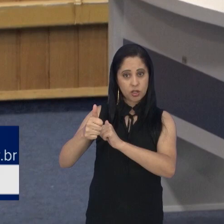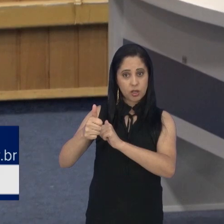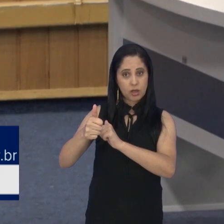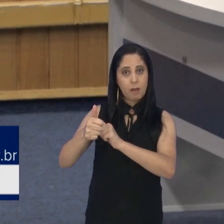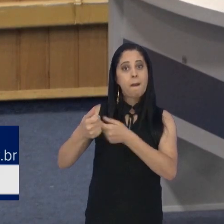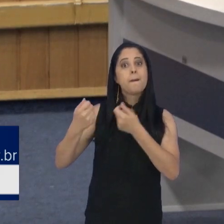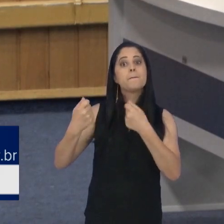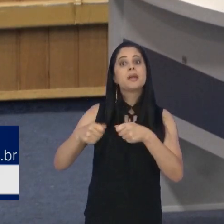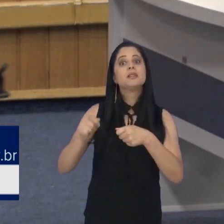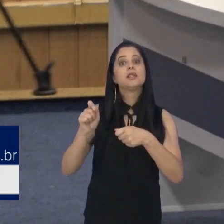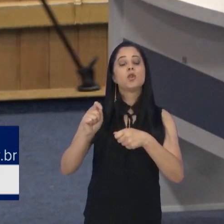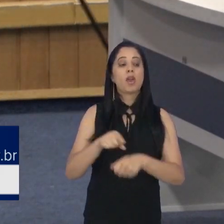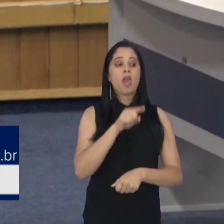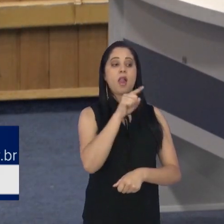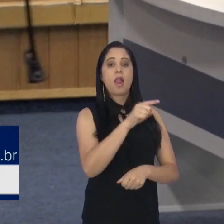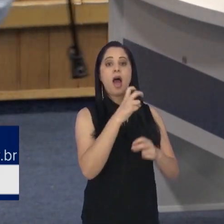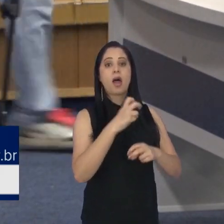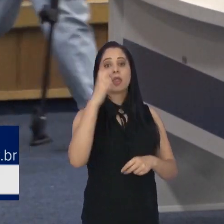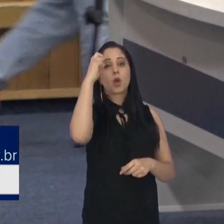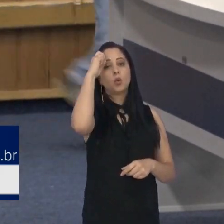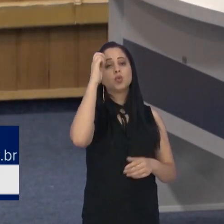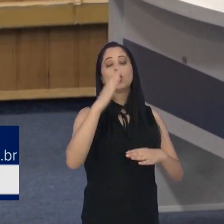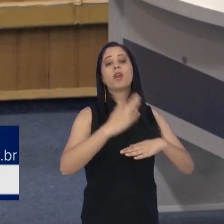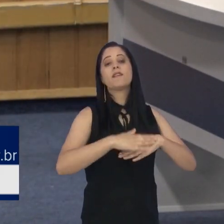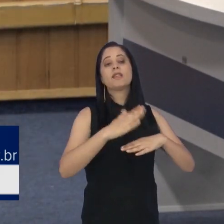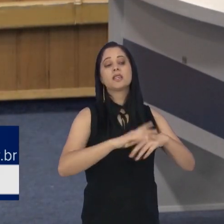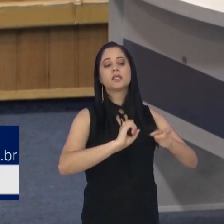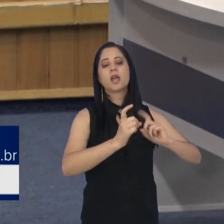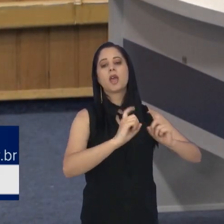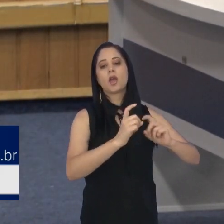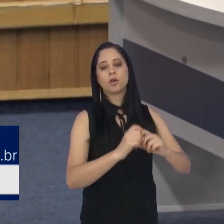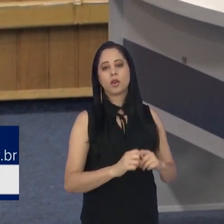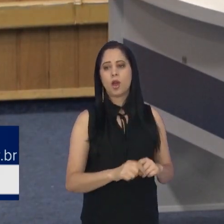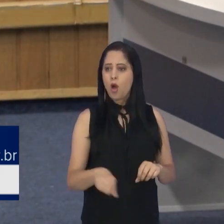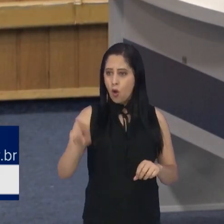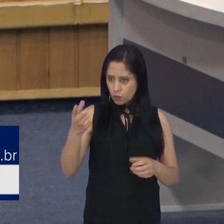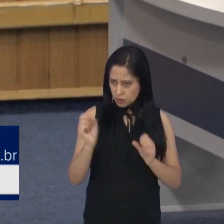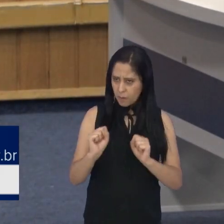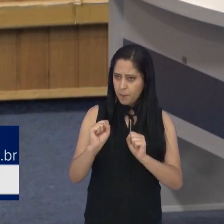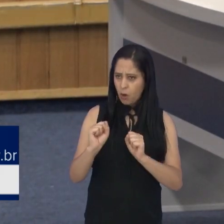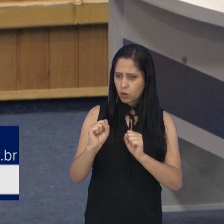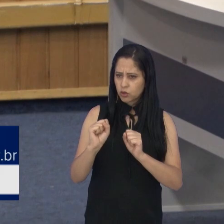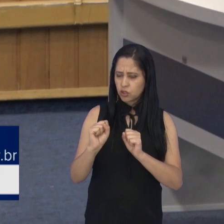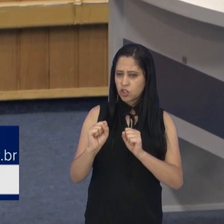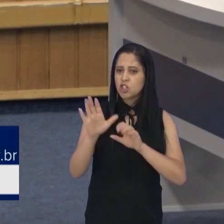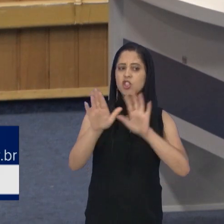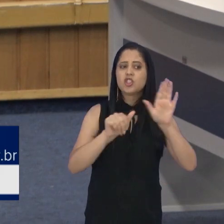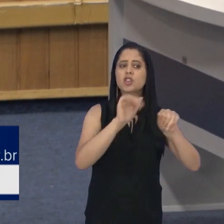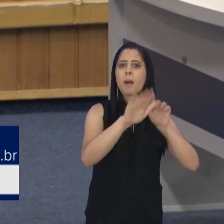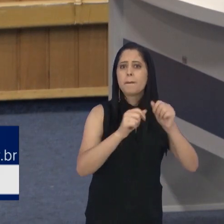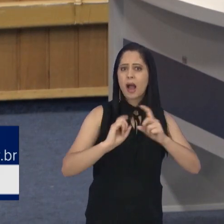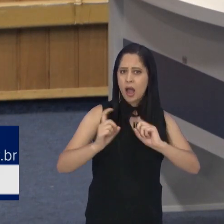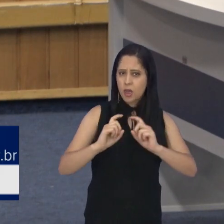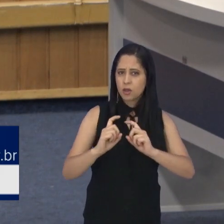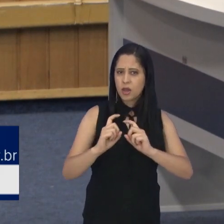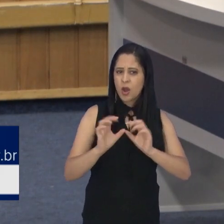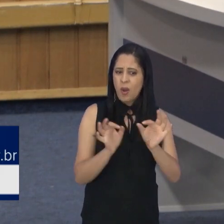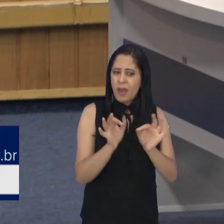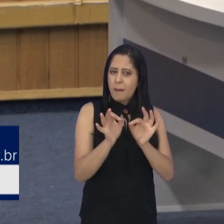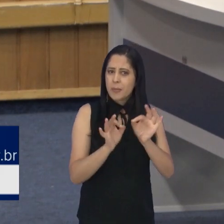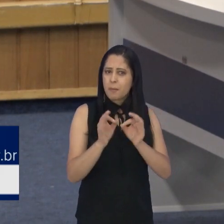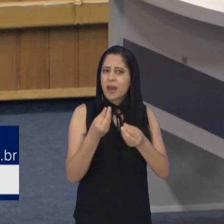reunião também da cultura. Você, como presidente, pode convocar uma reunião para fazer esse plano